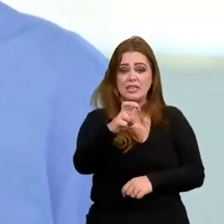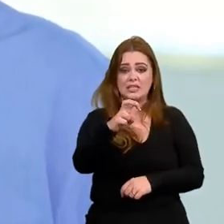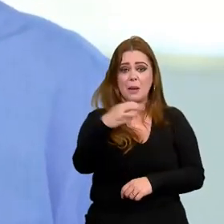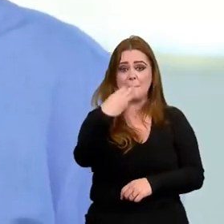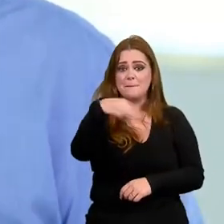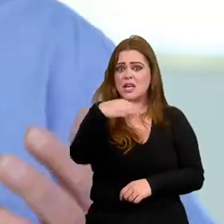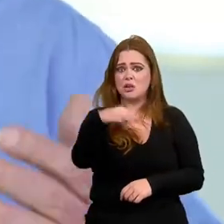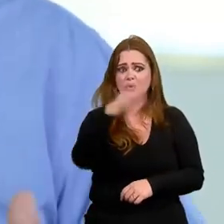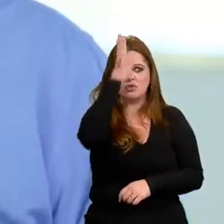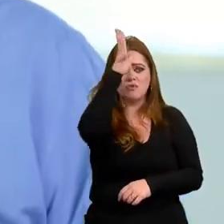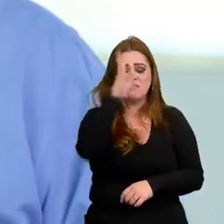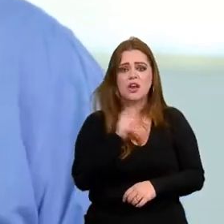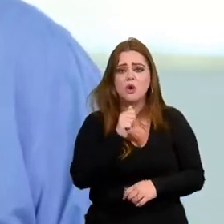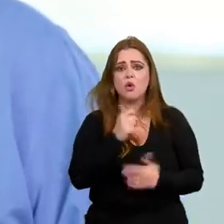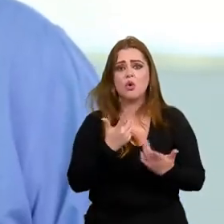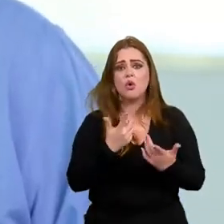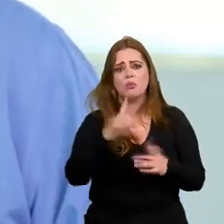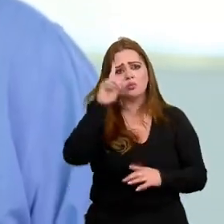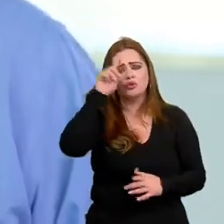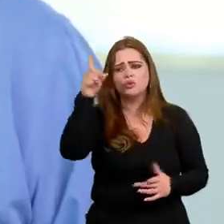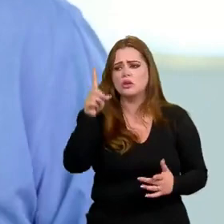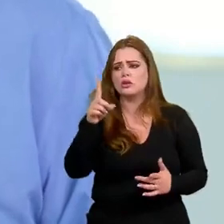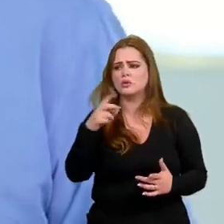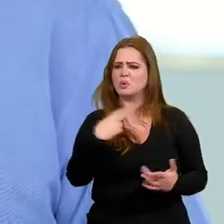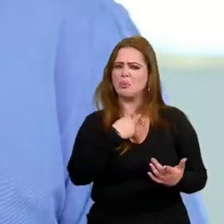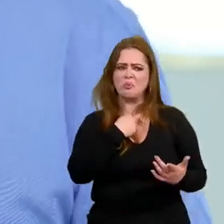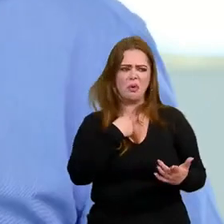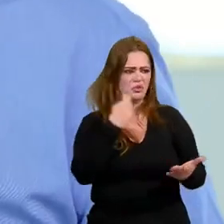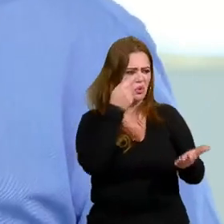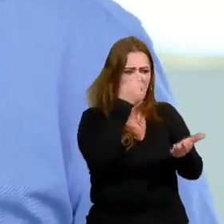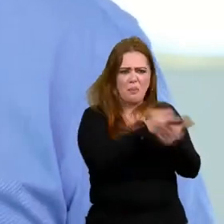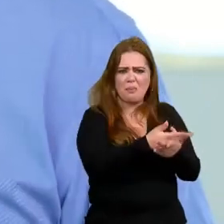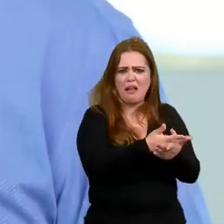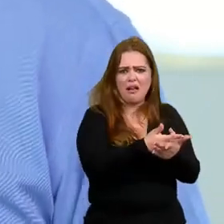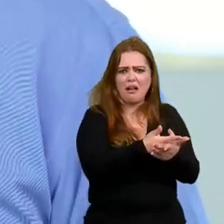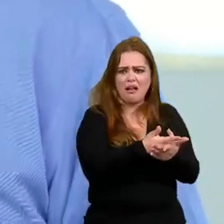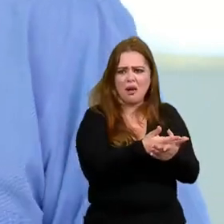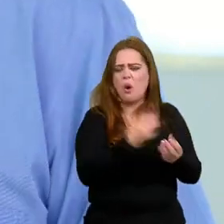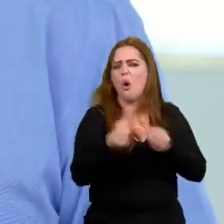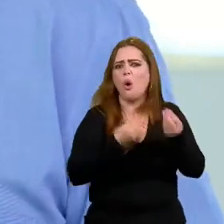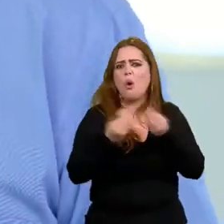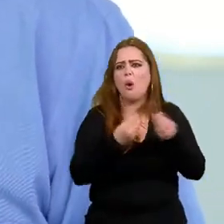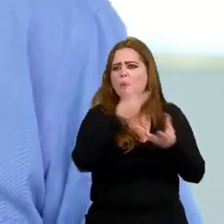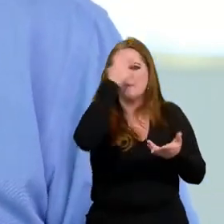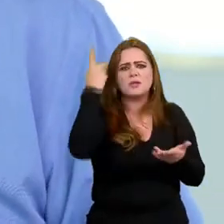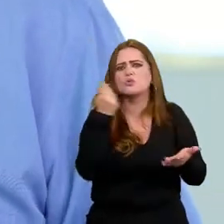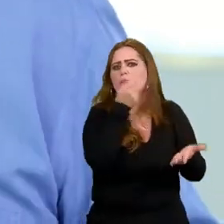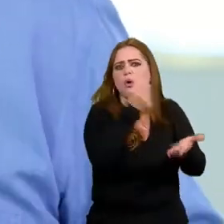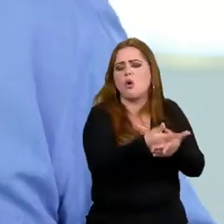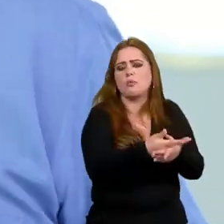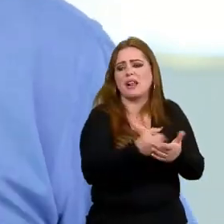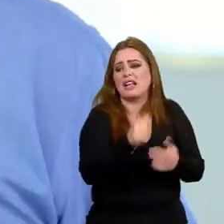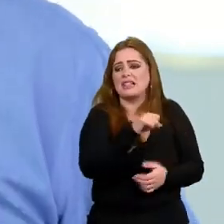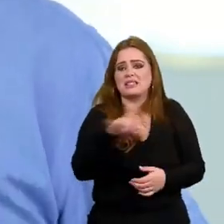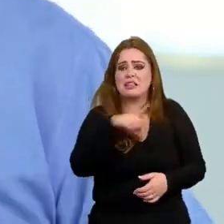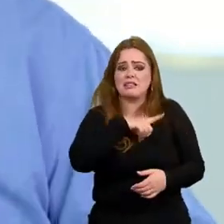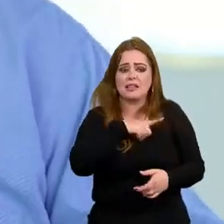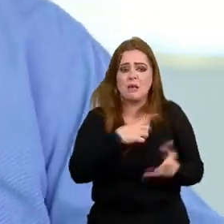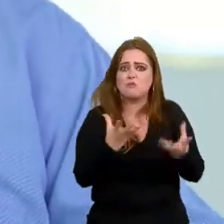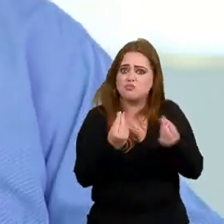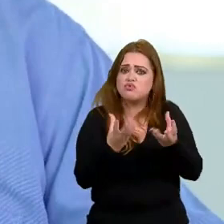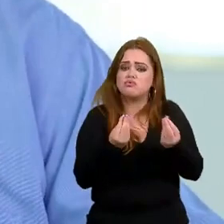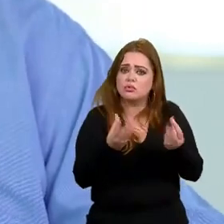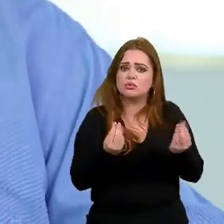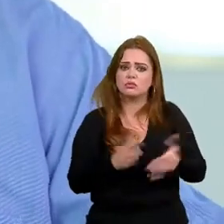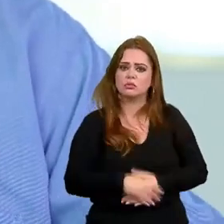Não pode nem comprar um pescoço de frango. Então, esse mundo desigual nós precisamos olhar de forma indignada. Ou seja, eu vou